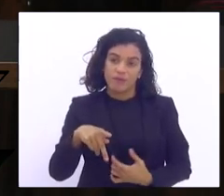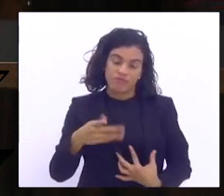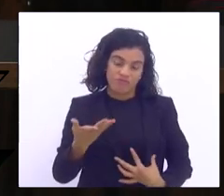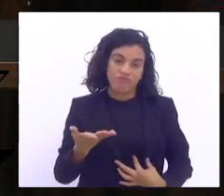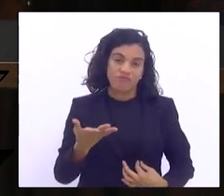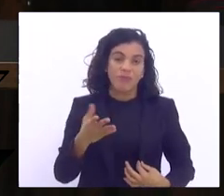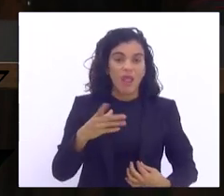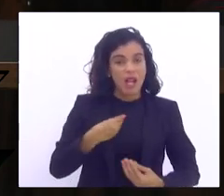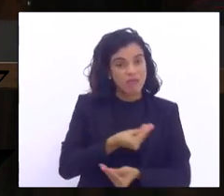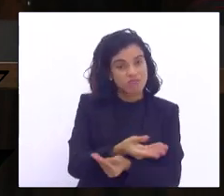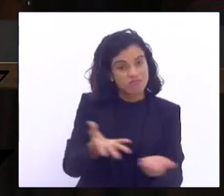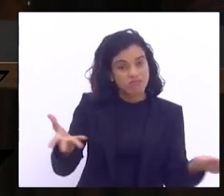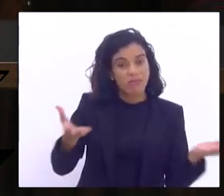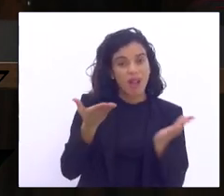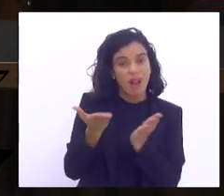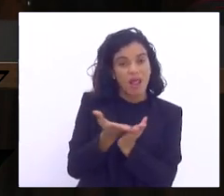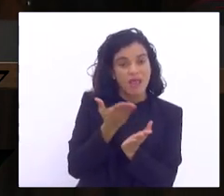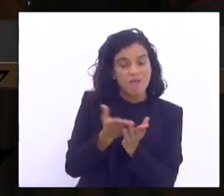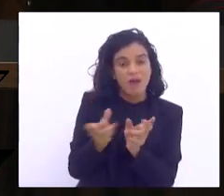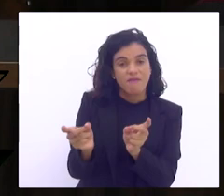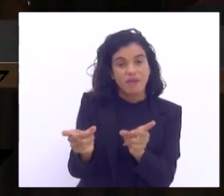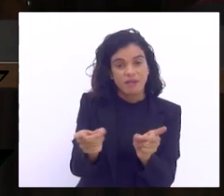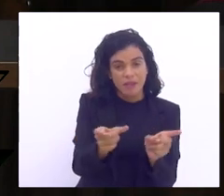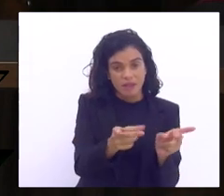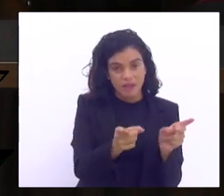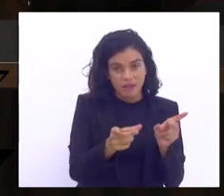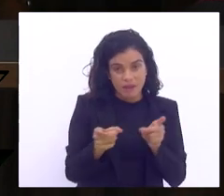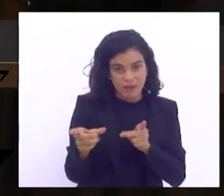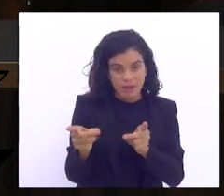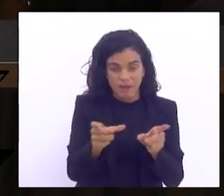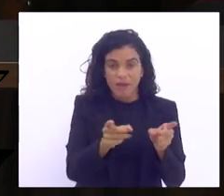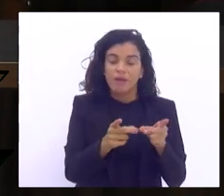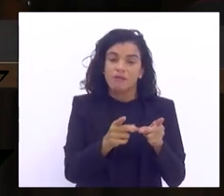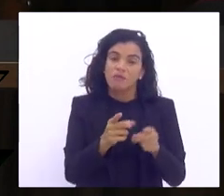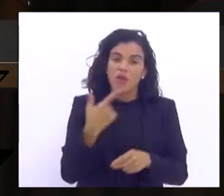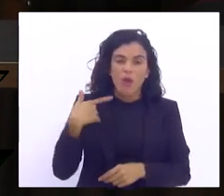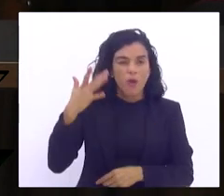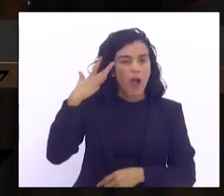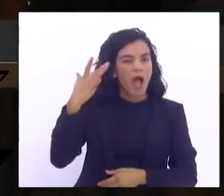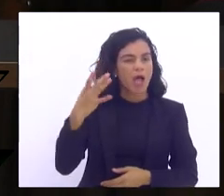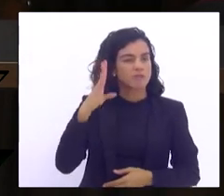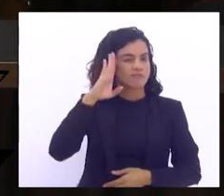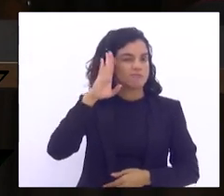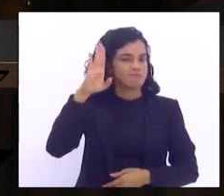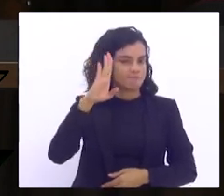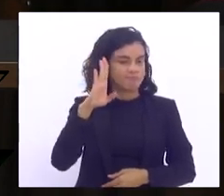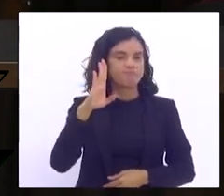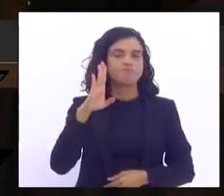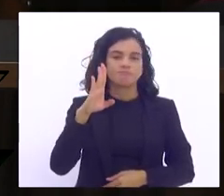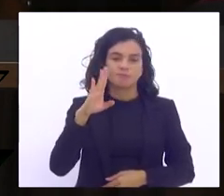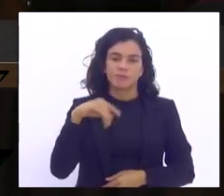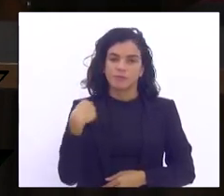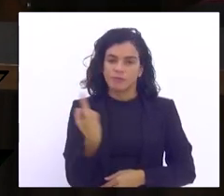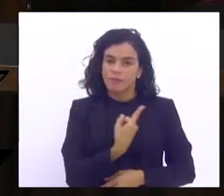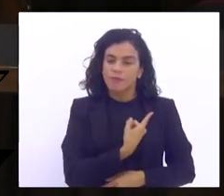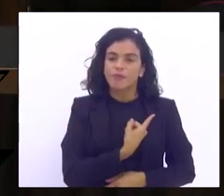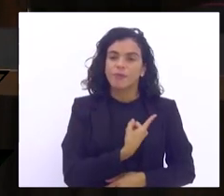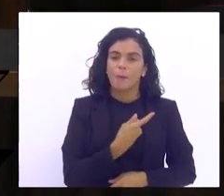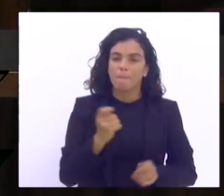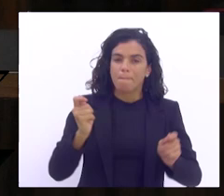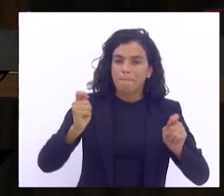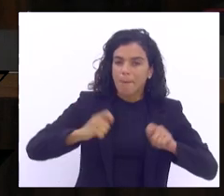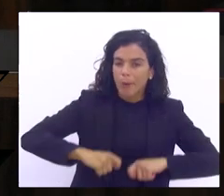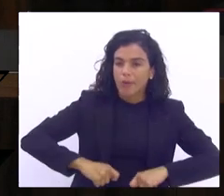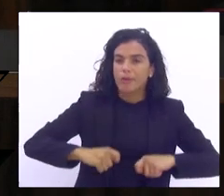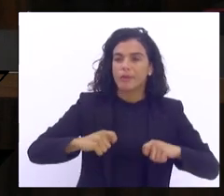livros para serem vendidos, e eu acho fundamental que nós,